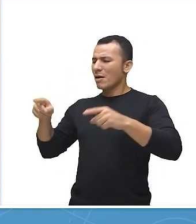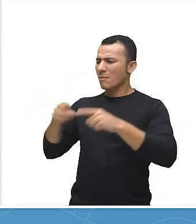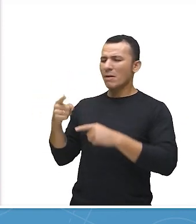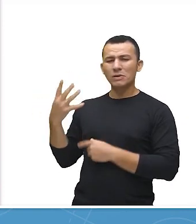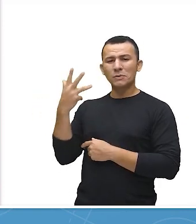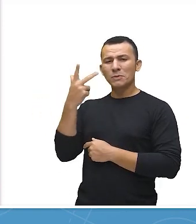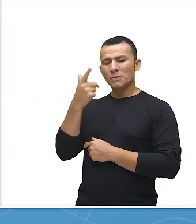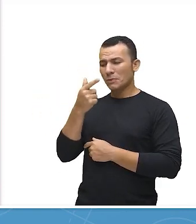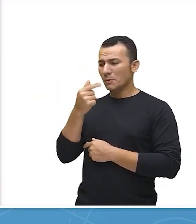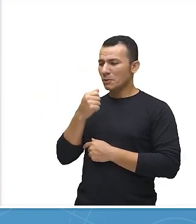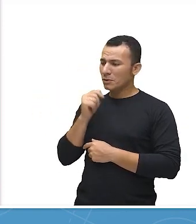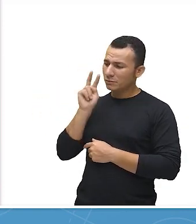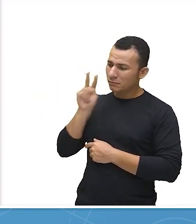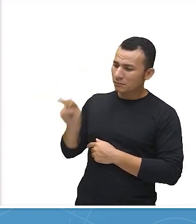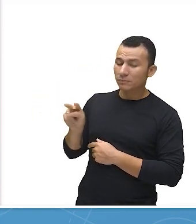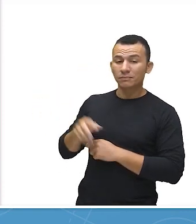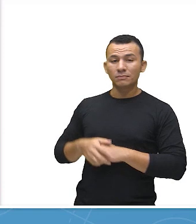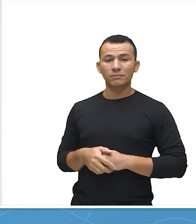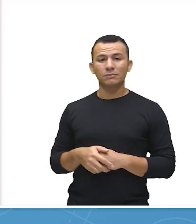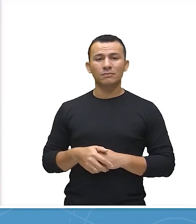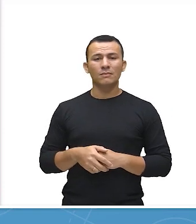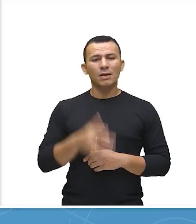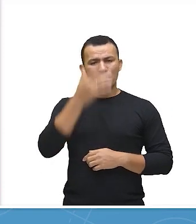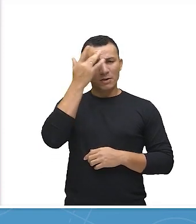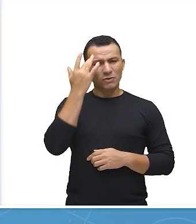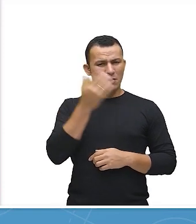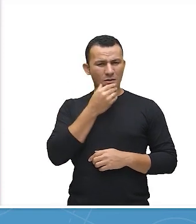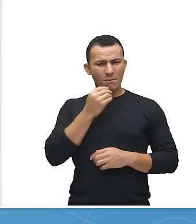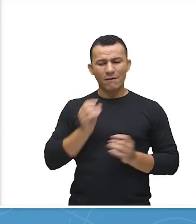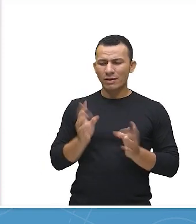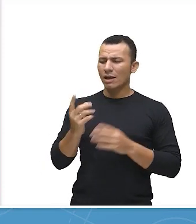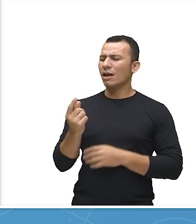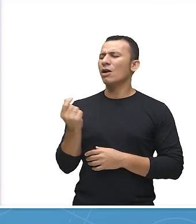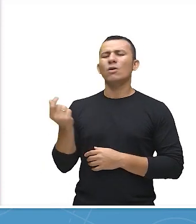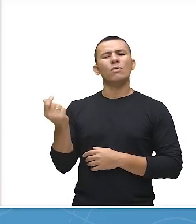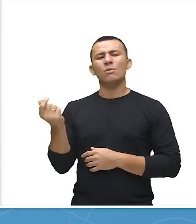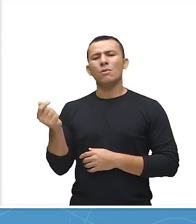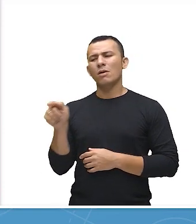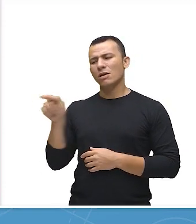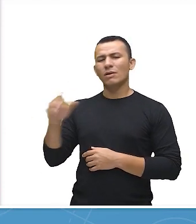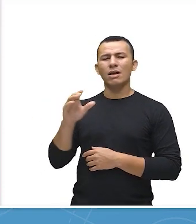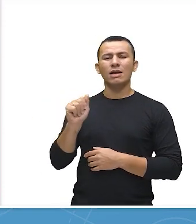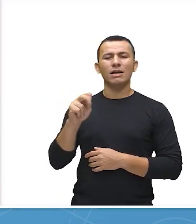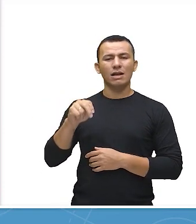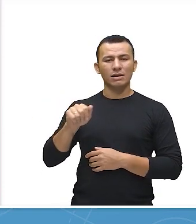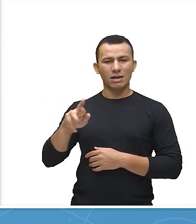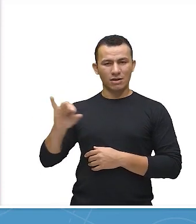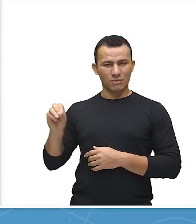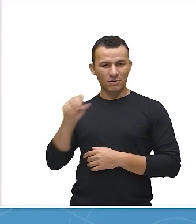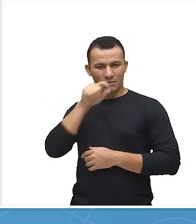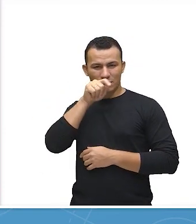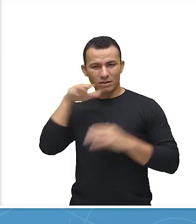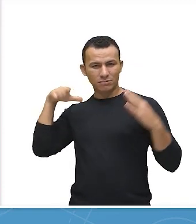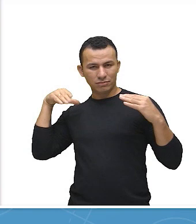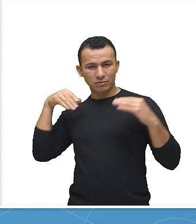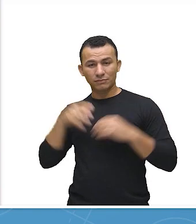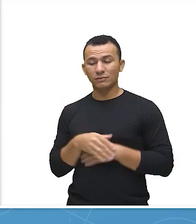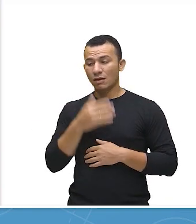pão nosso de cada dia. Assim como em todo o texto, né, há um diálogo entre um texto e outro, constituindo assim